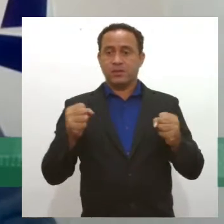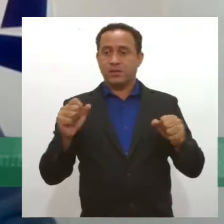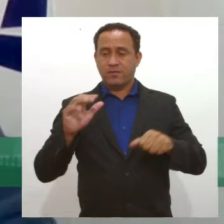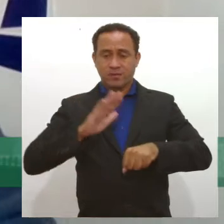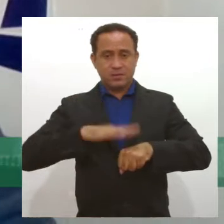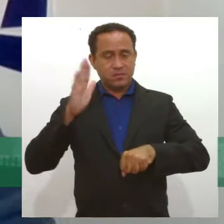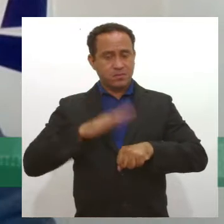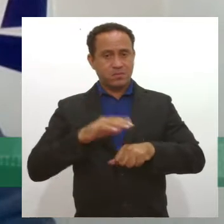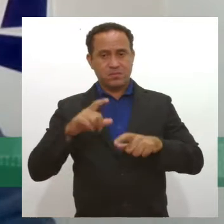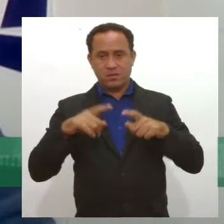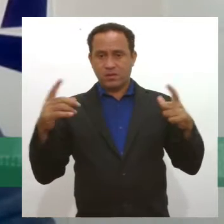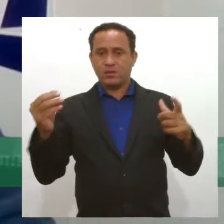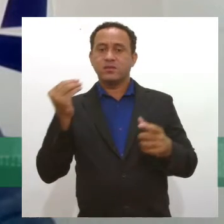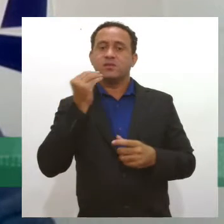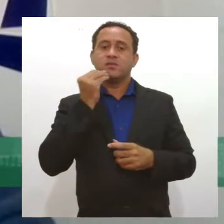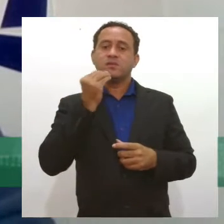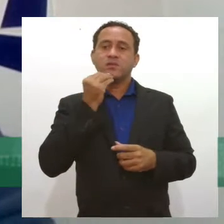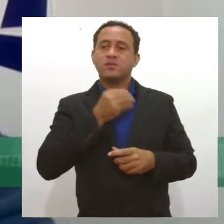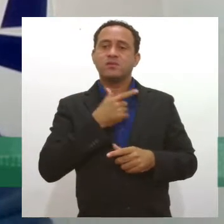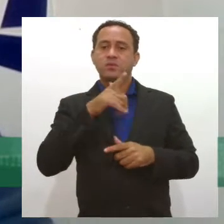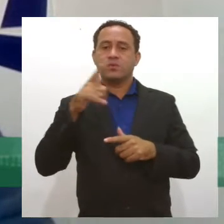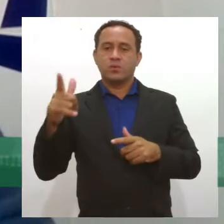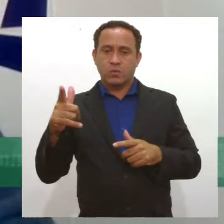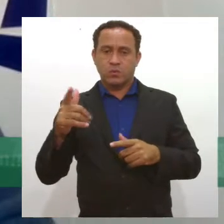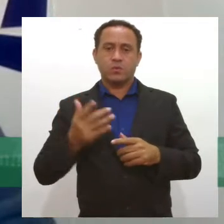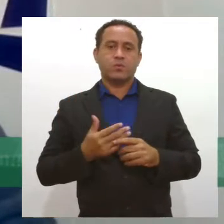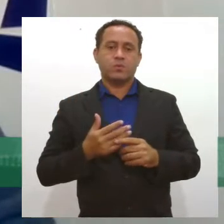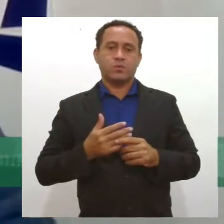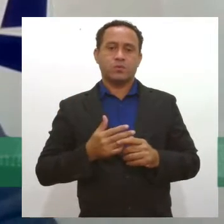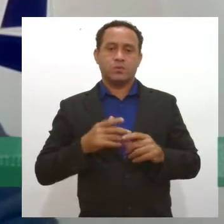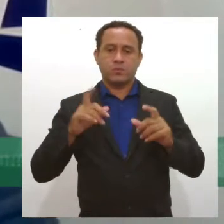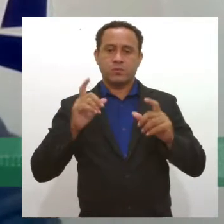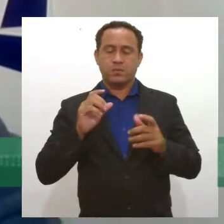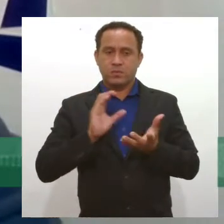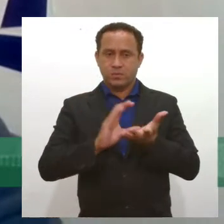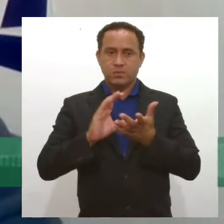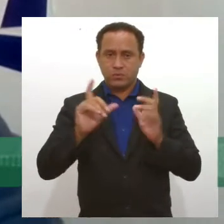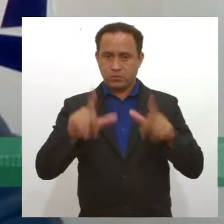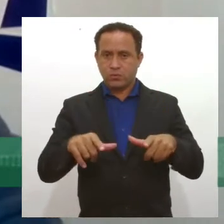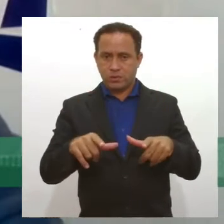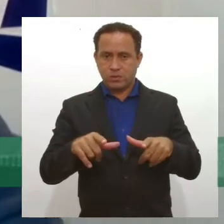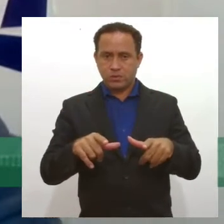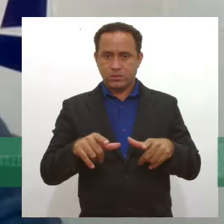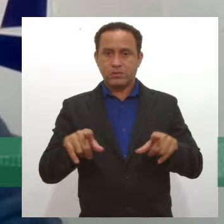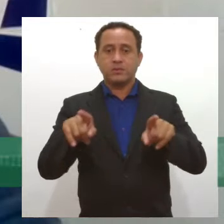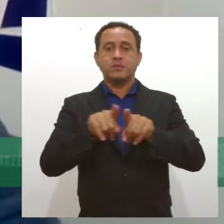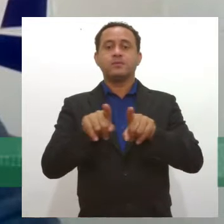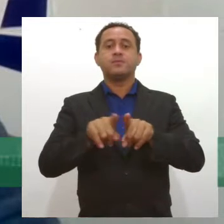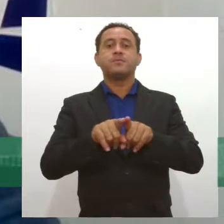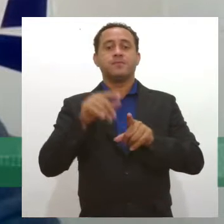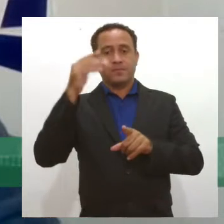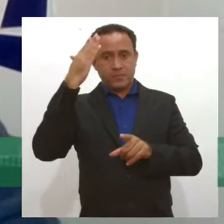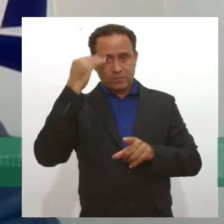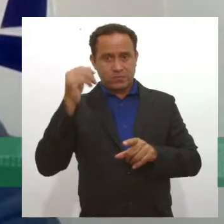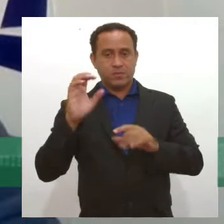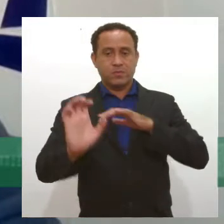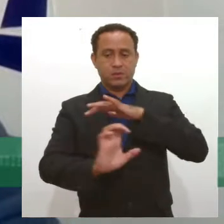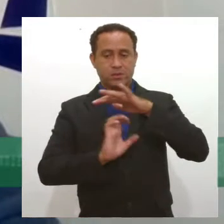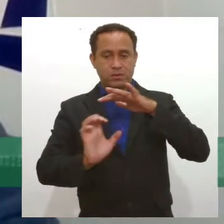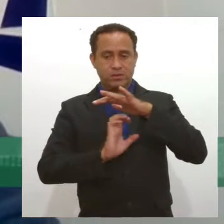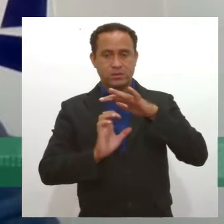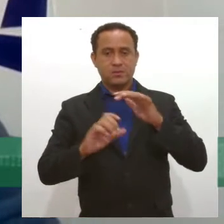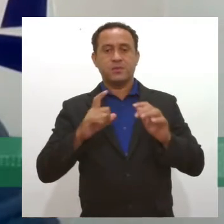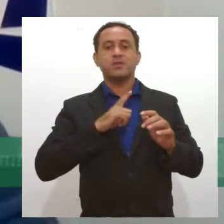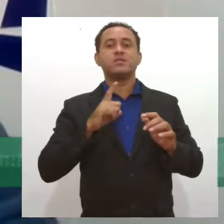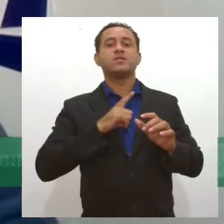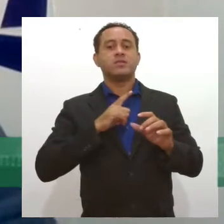potencializar o investimento dele, gerar performance para esse investimento, né? E além disso, nós sabemos que essas empresas têm